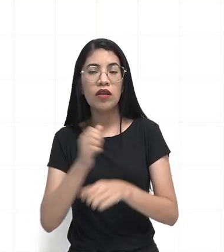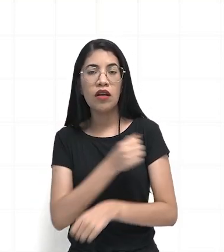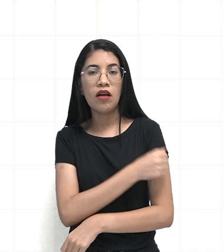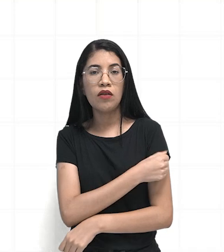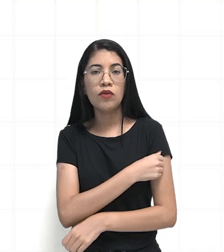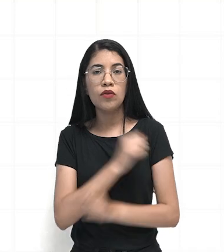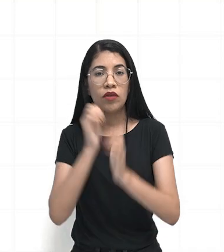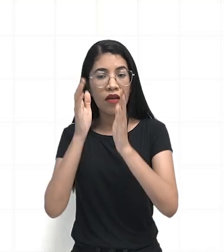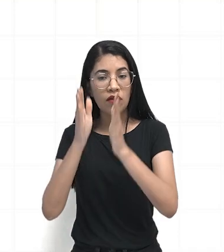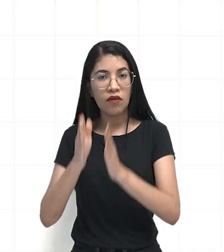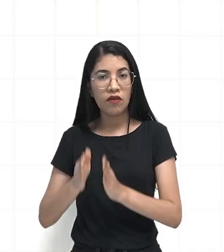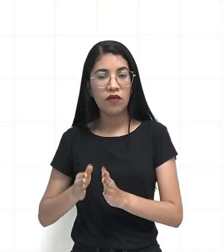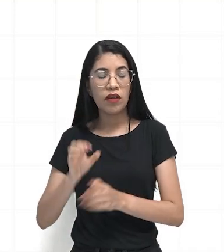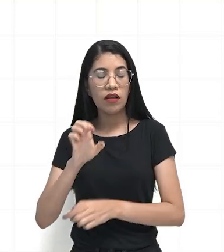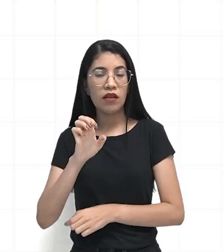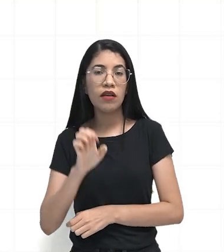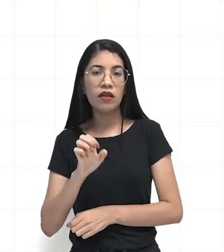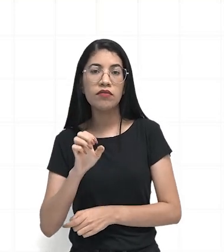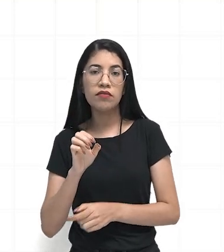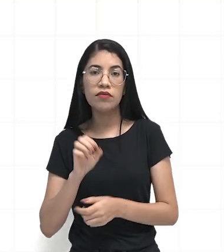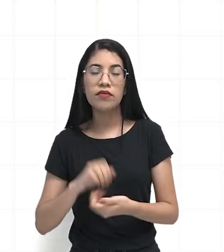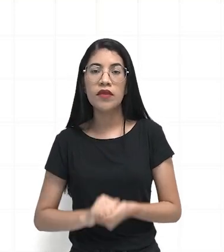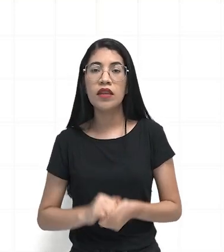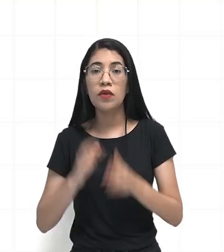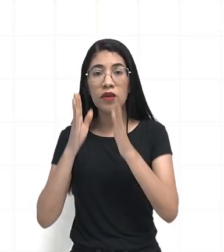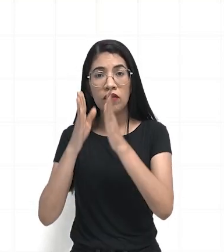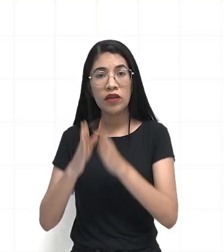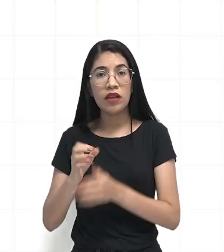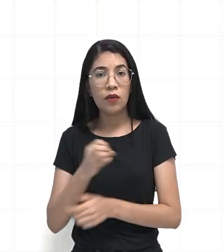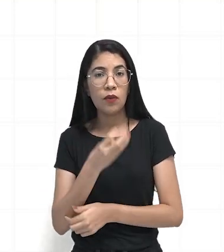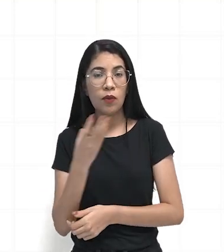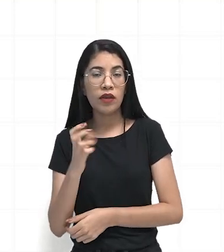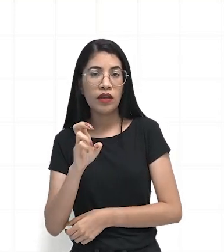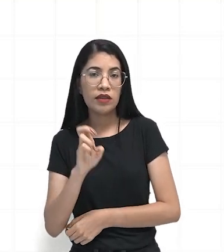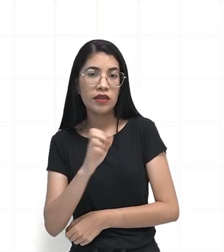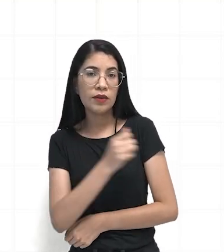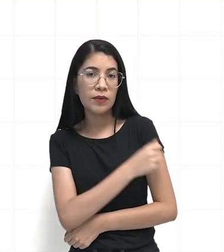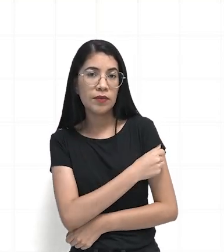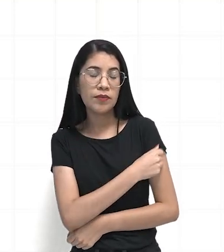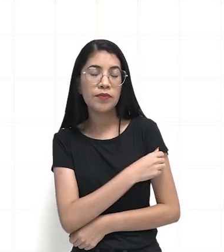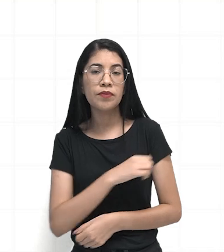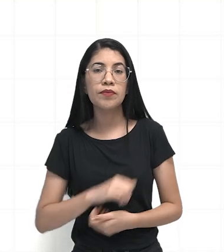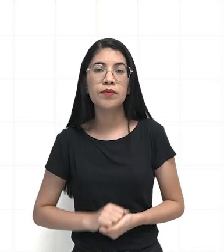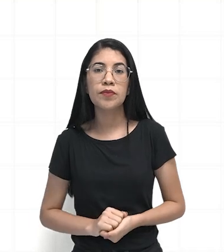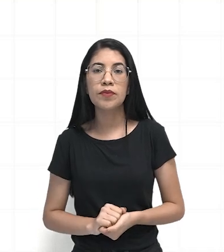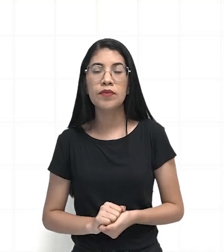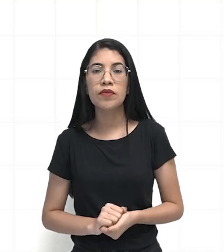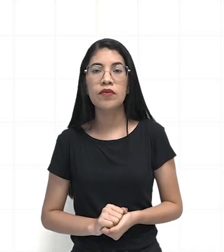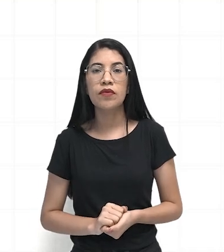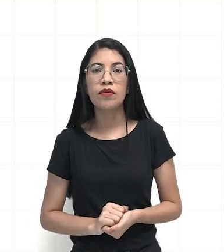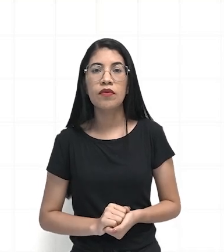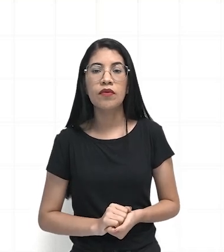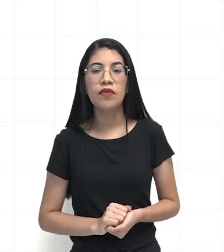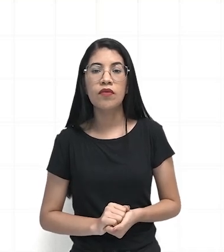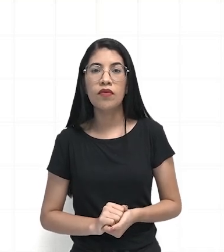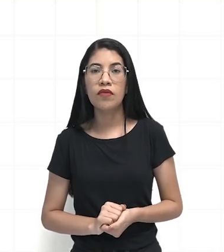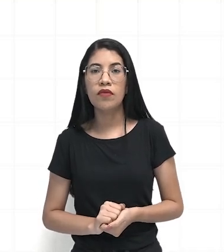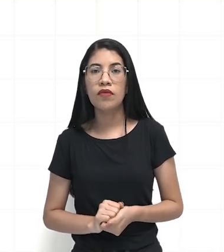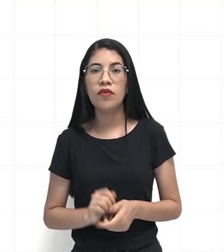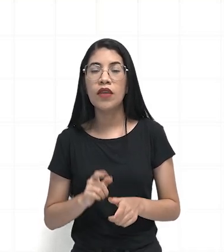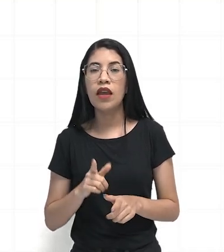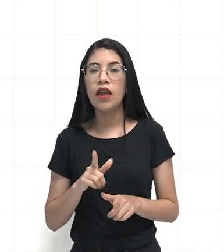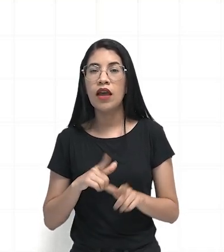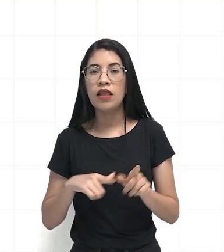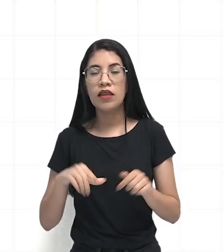Essa foi a pergunta, certo? Então, nós temos aí nessa fileira 5 alunos. Continuando, nós temos, então, mais